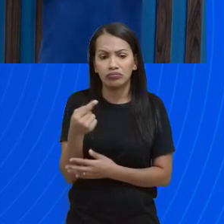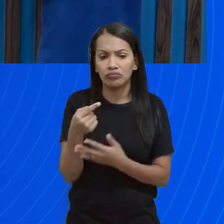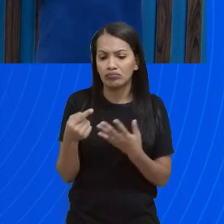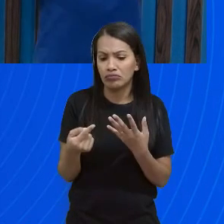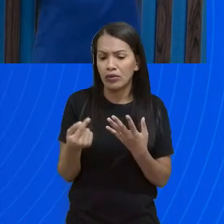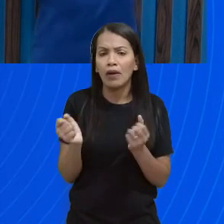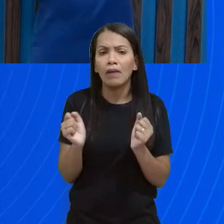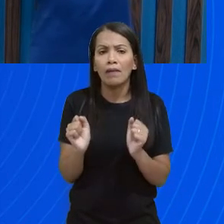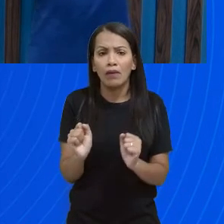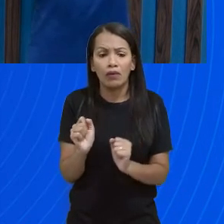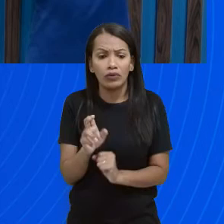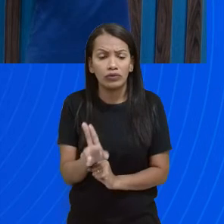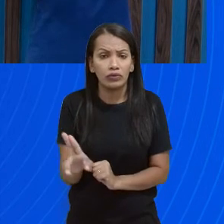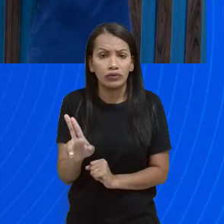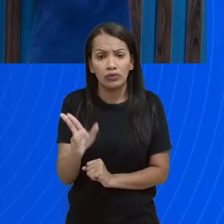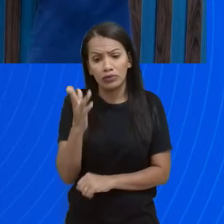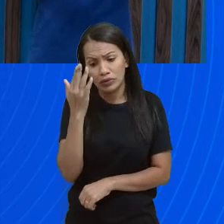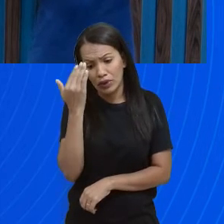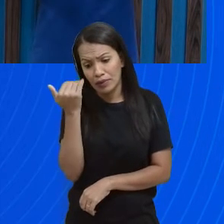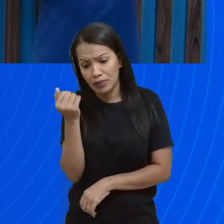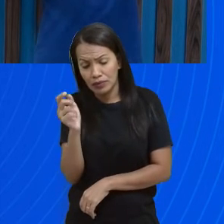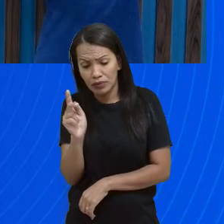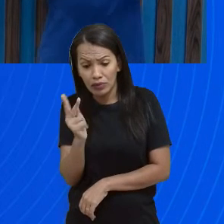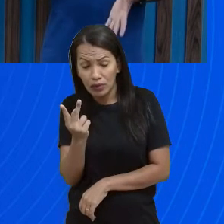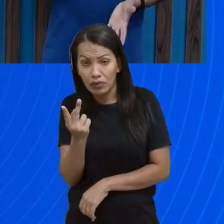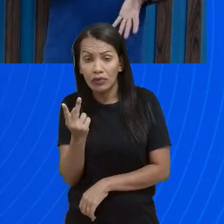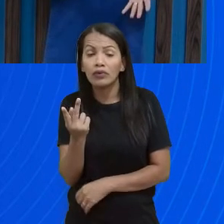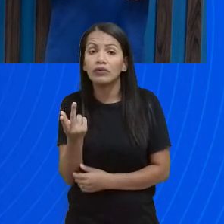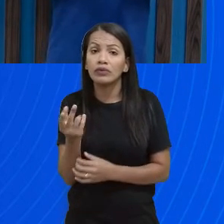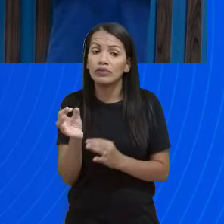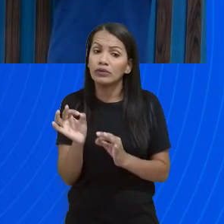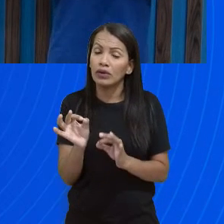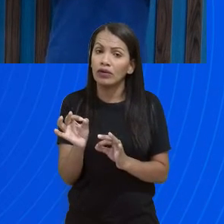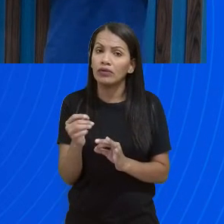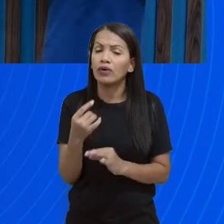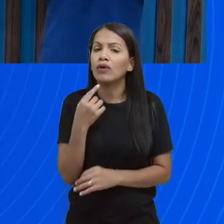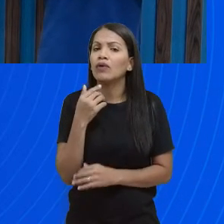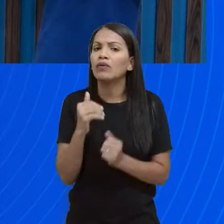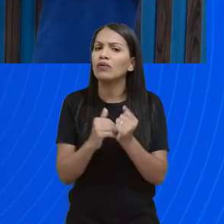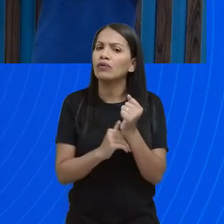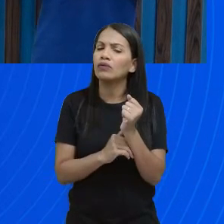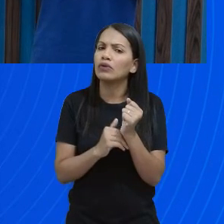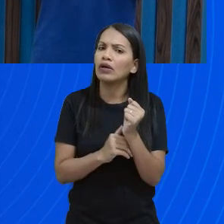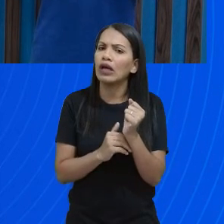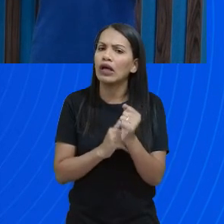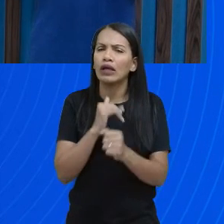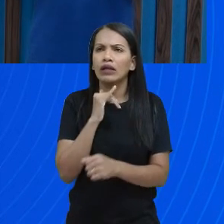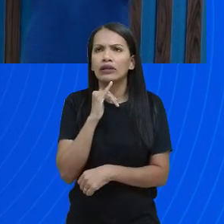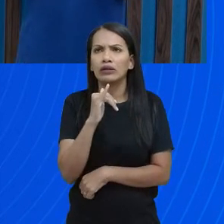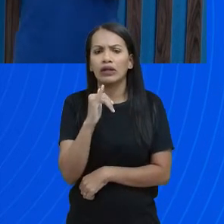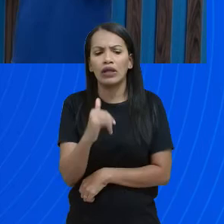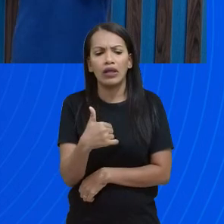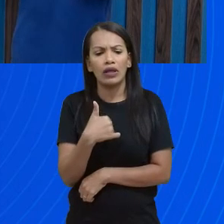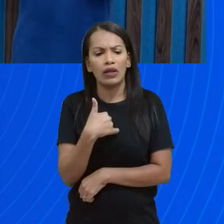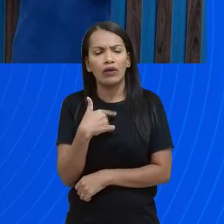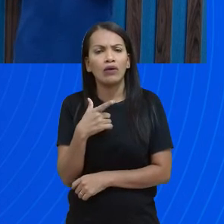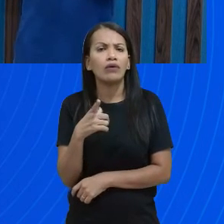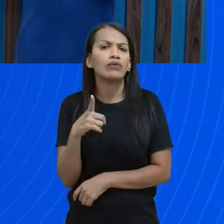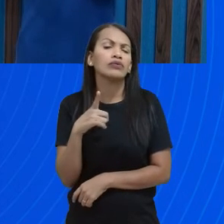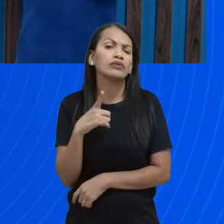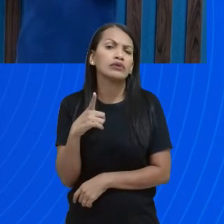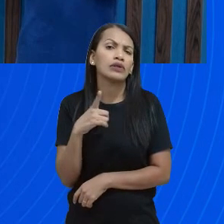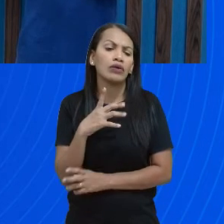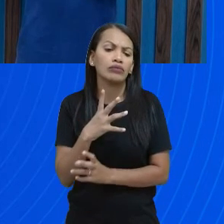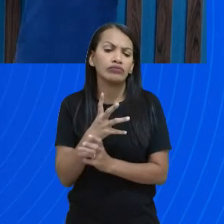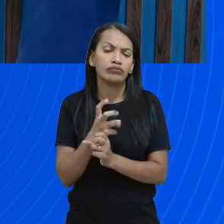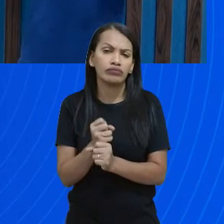eu posso usar, sabendo os outros 2, usar essa fórmula. O segredo é você dizer assim, eu tenho essas fórmulas que são